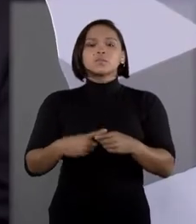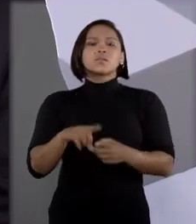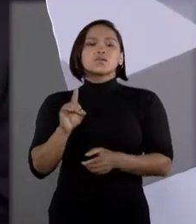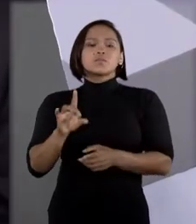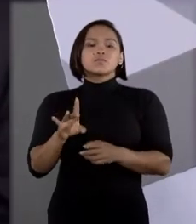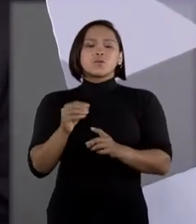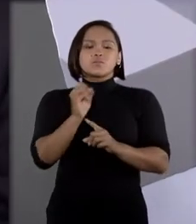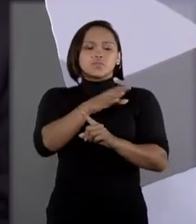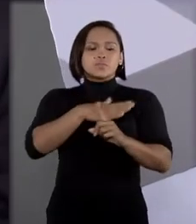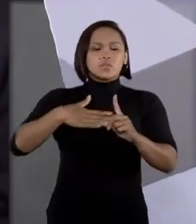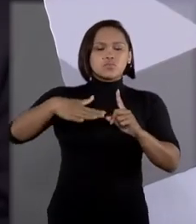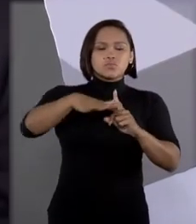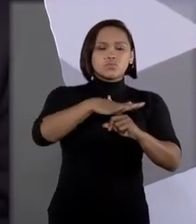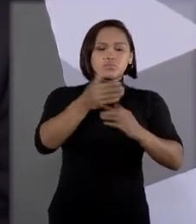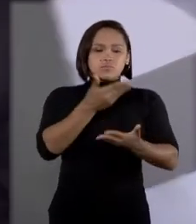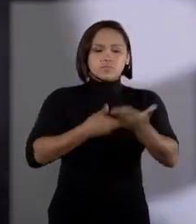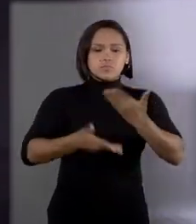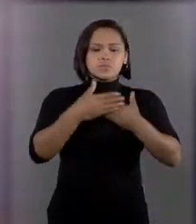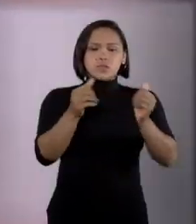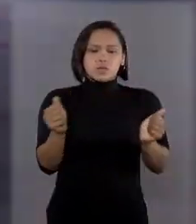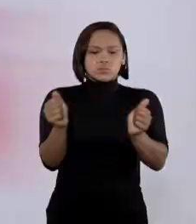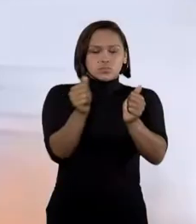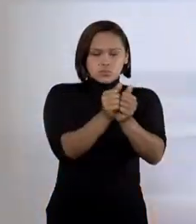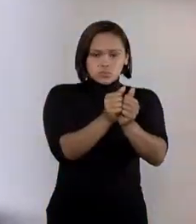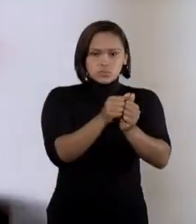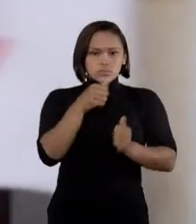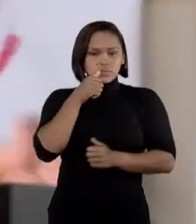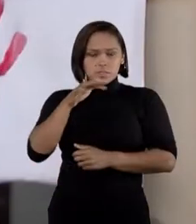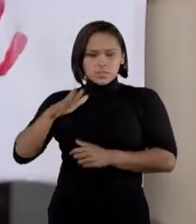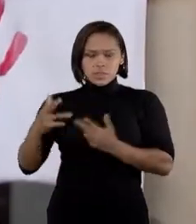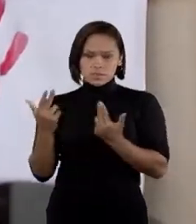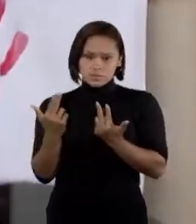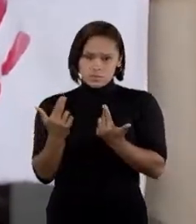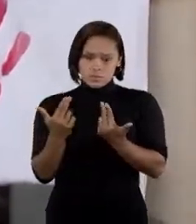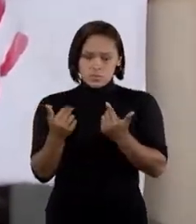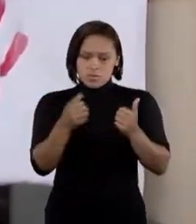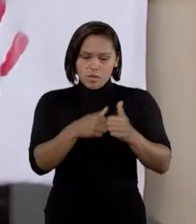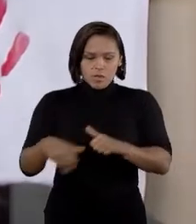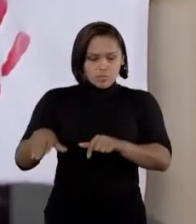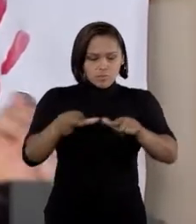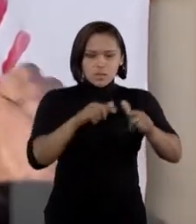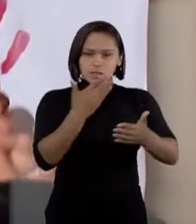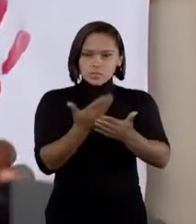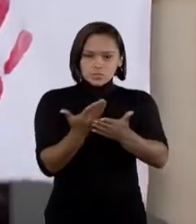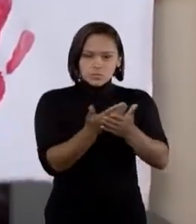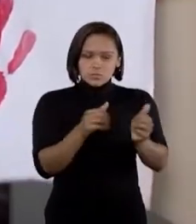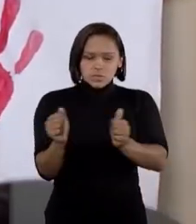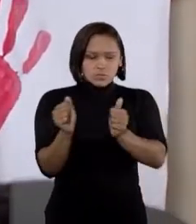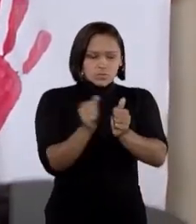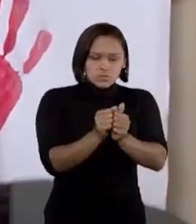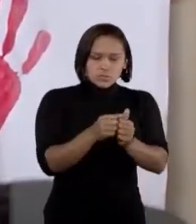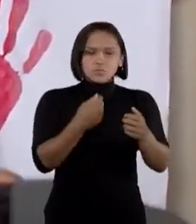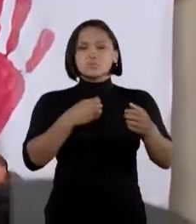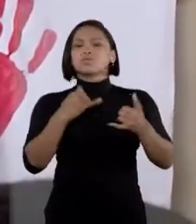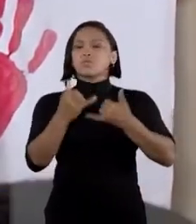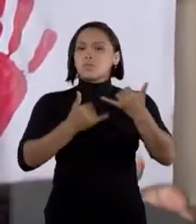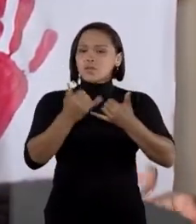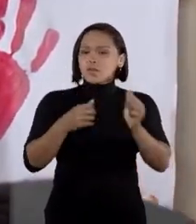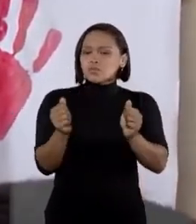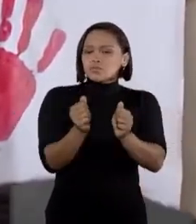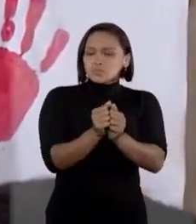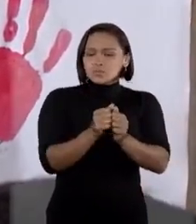socializar essa criança com deficiência, colocá-la em meio a outras crianças que não tenham